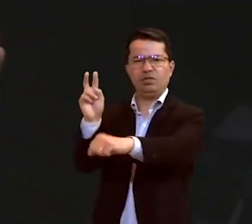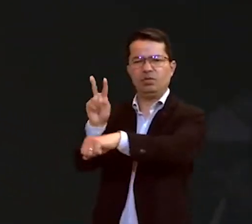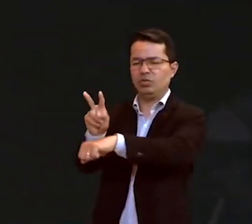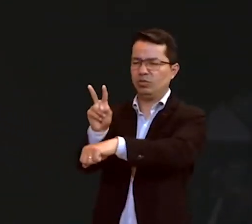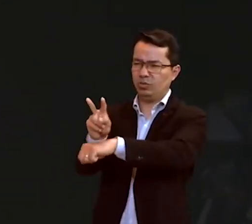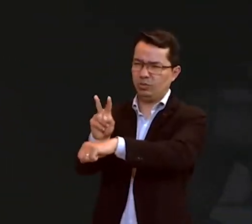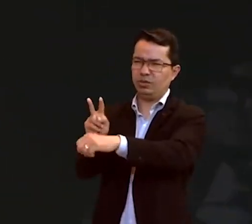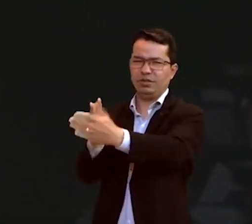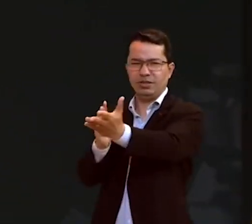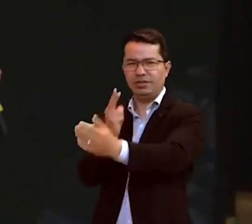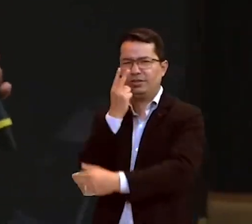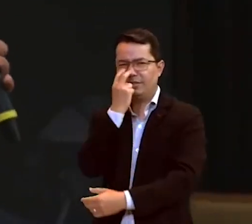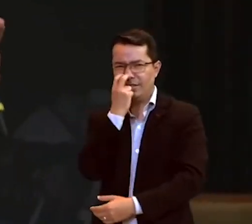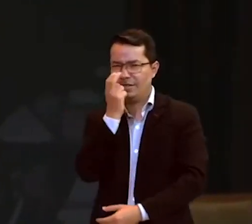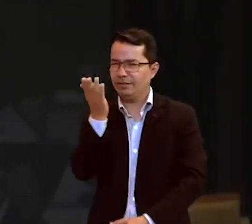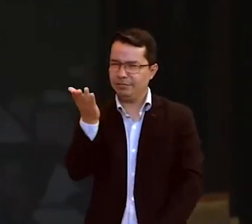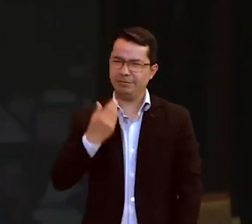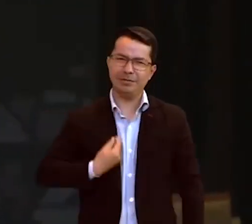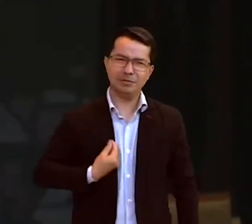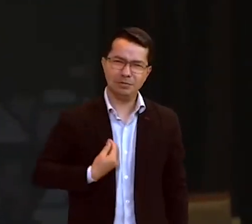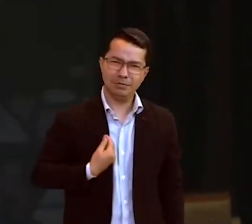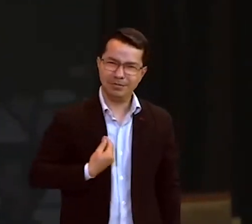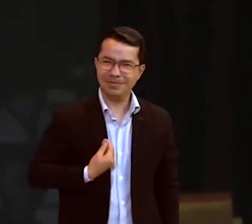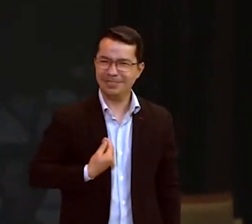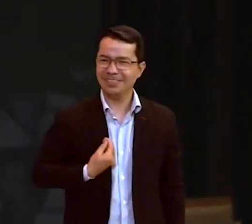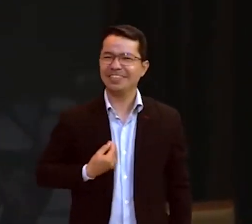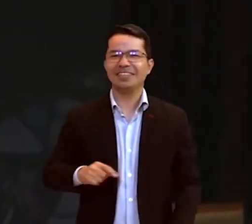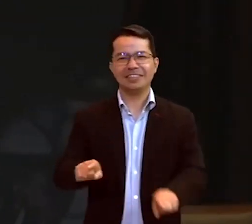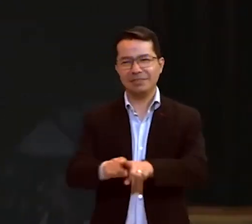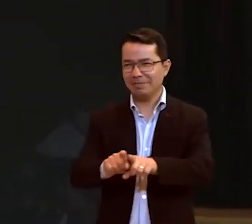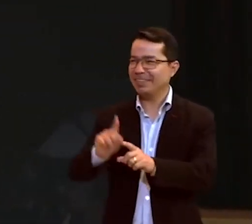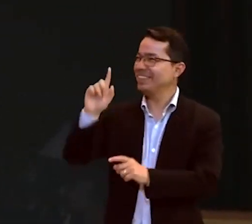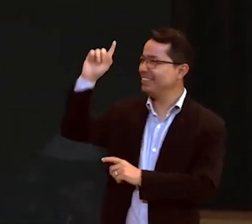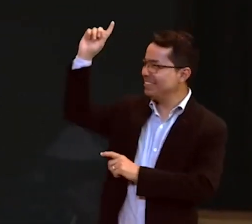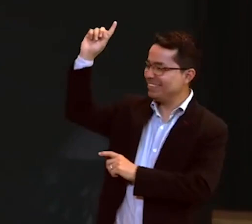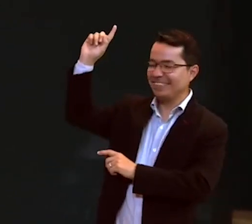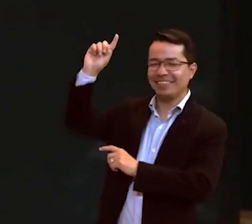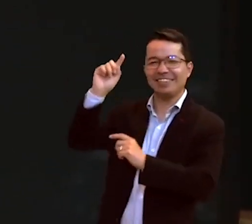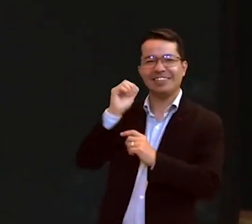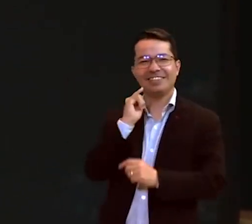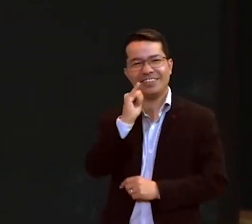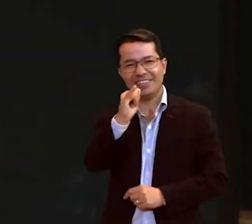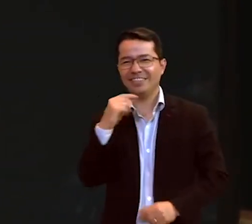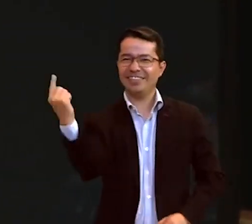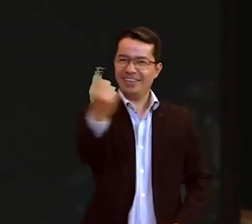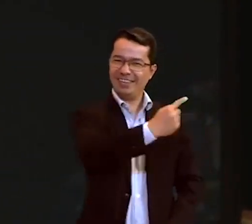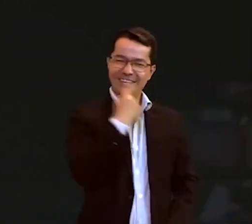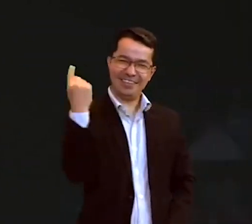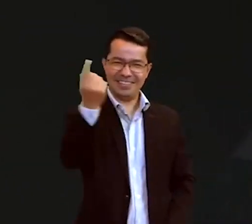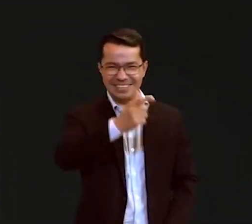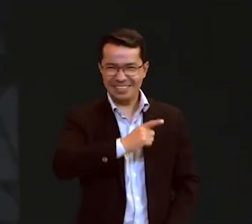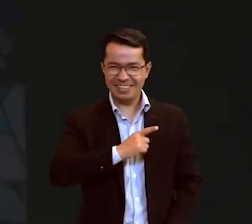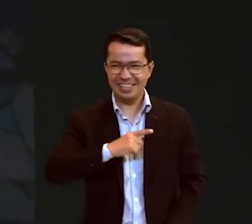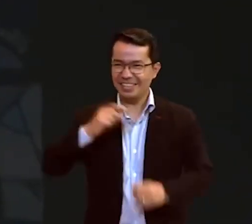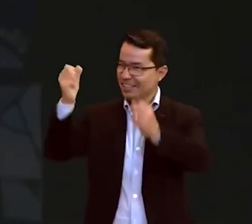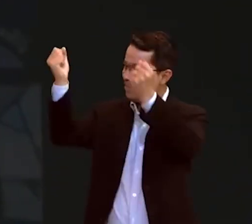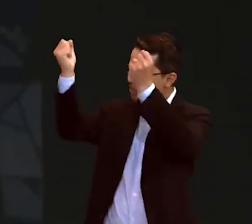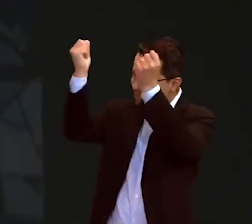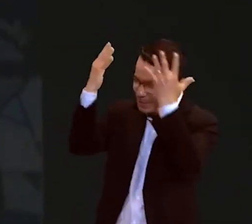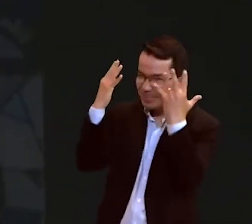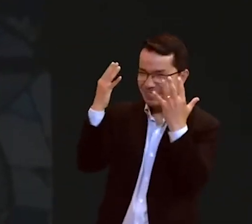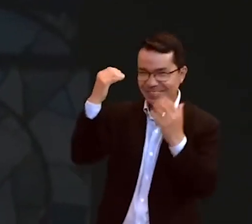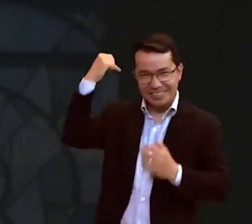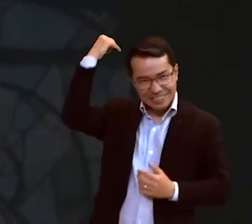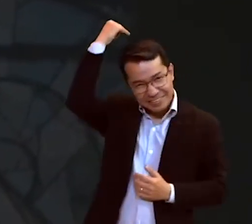o azeite, o bálsamo de Deus, trará cura. Através da oração, talvez, da pessoa que